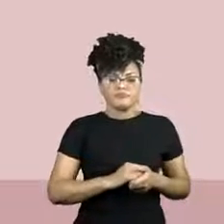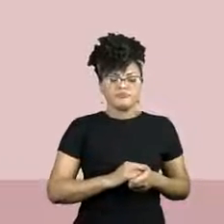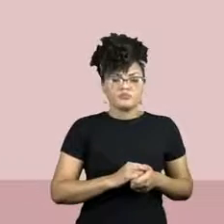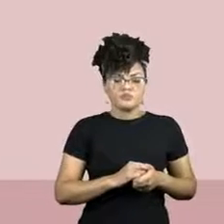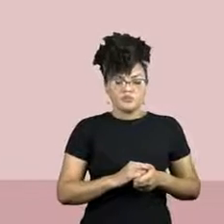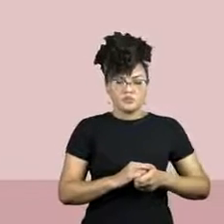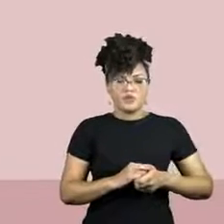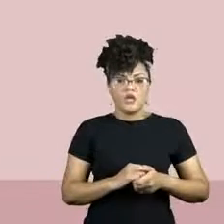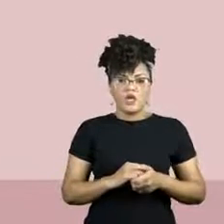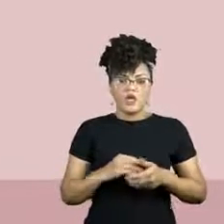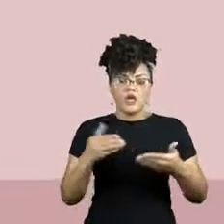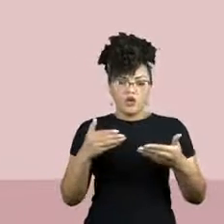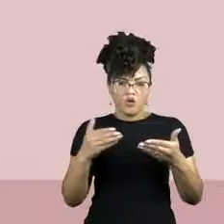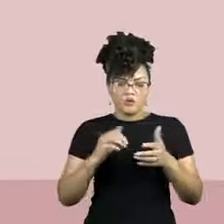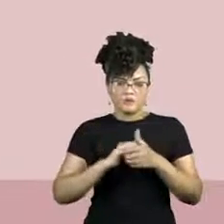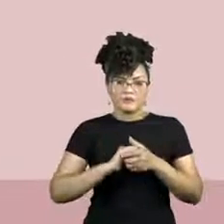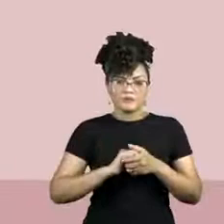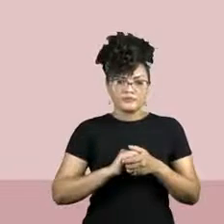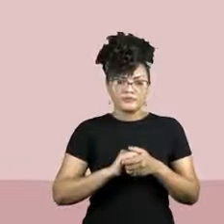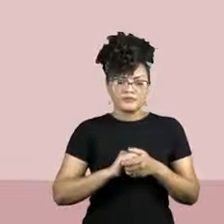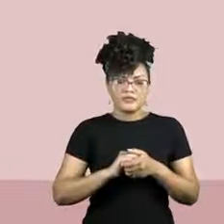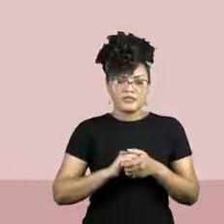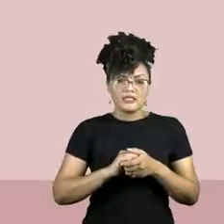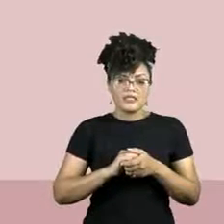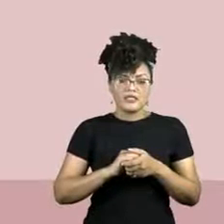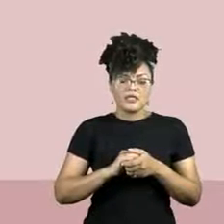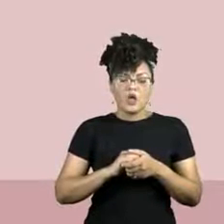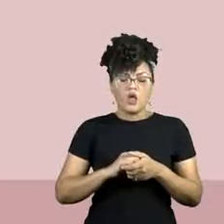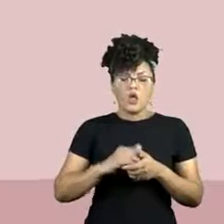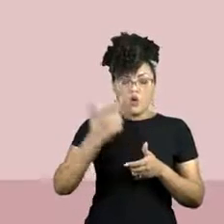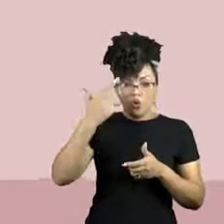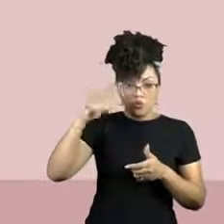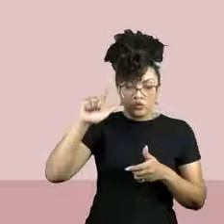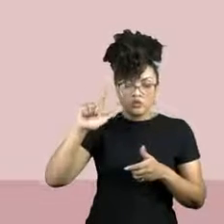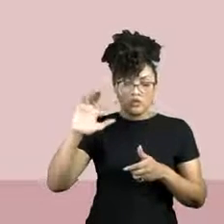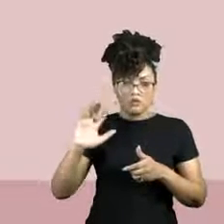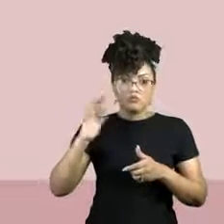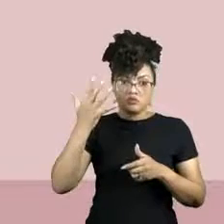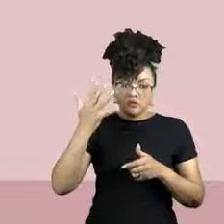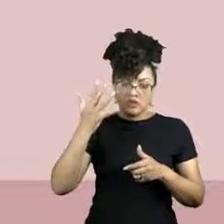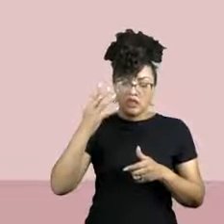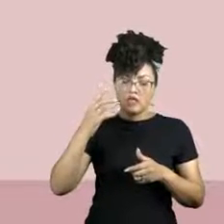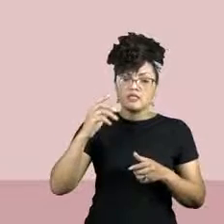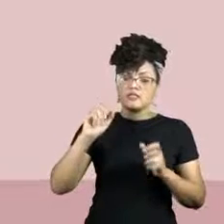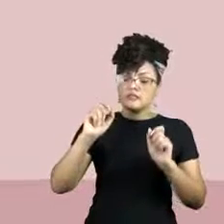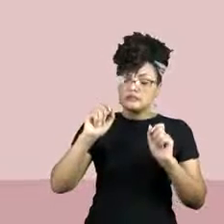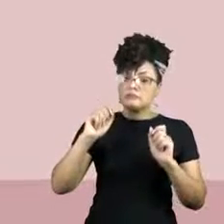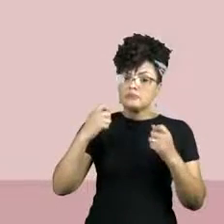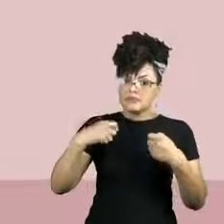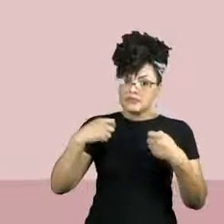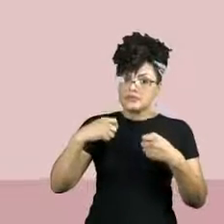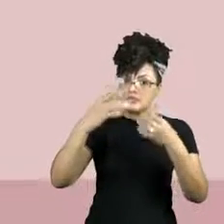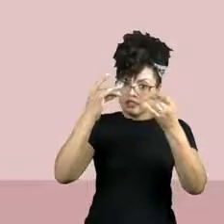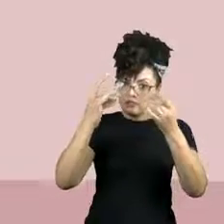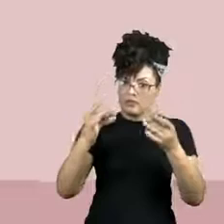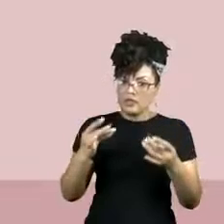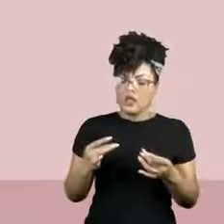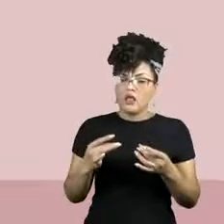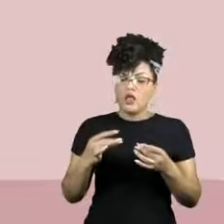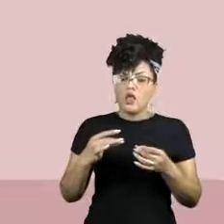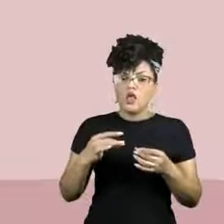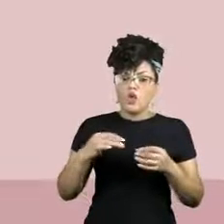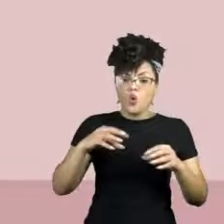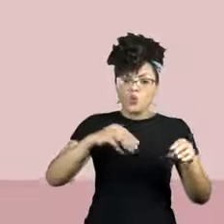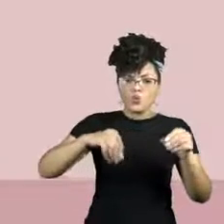Opa, pulei um pouquinho. Bom, outro fator importante que a gente também não pode deixar de comentar é o comportamento